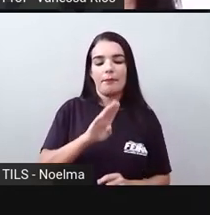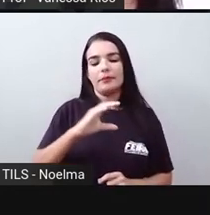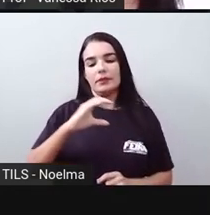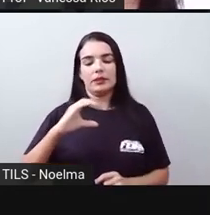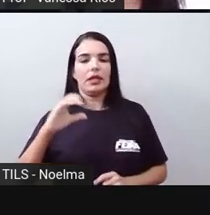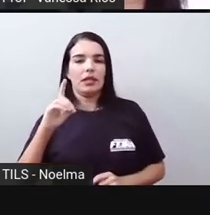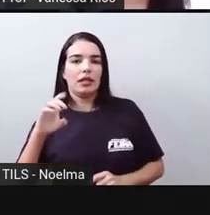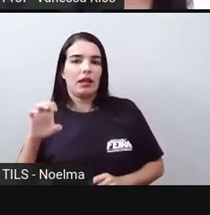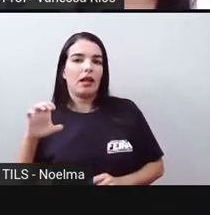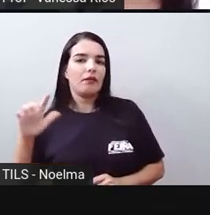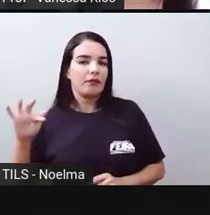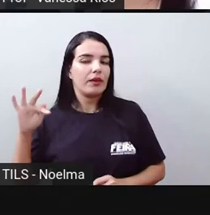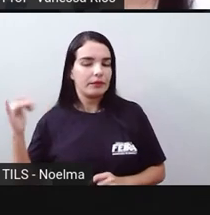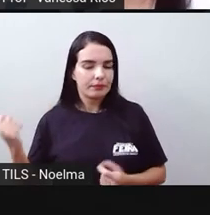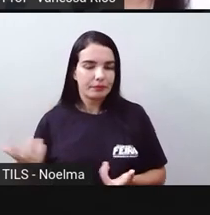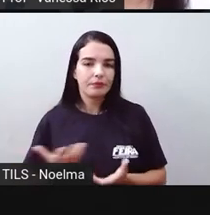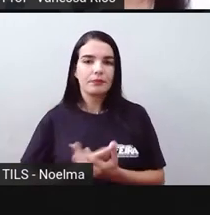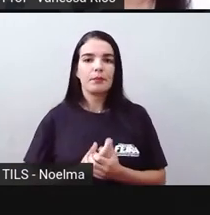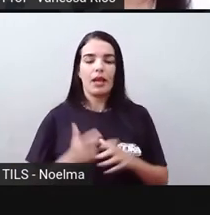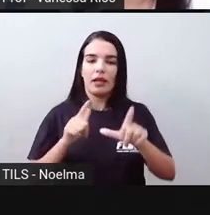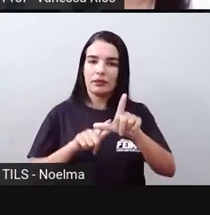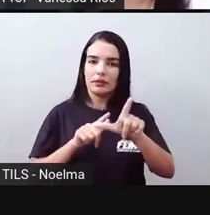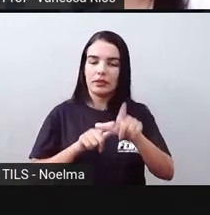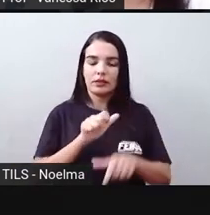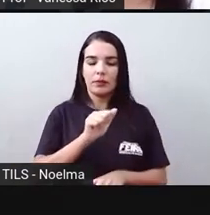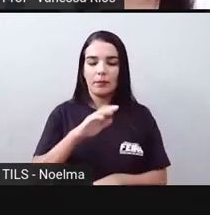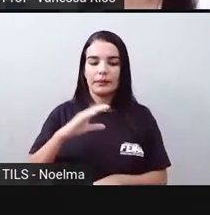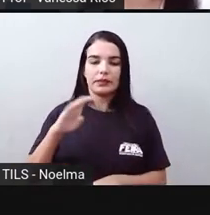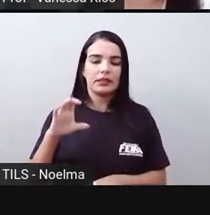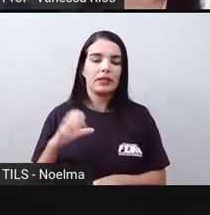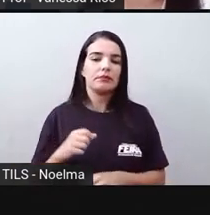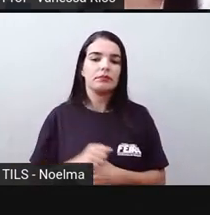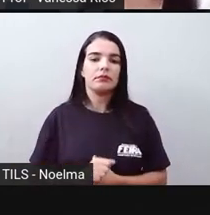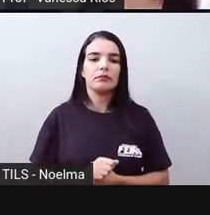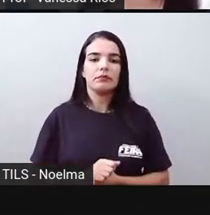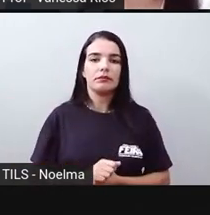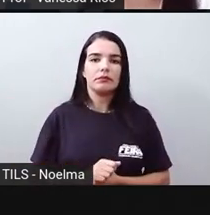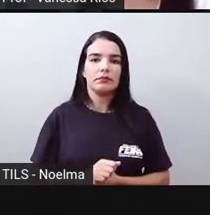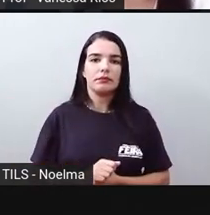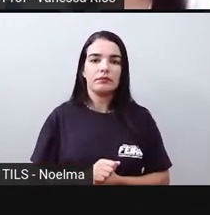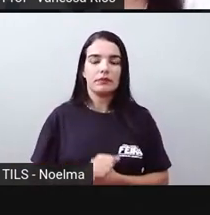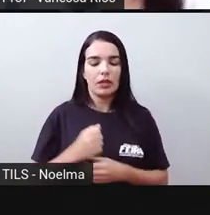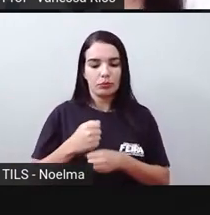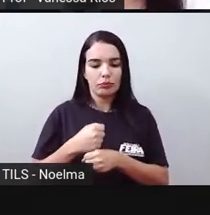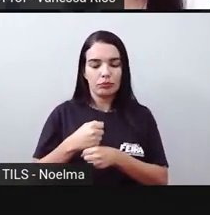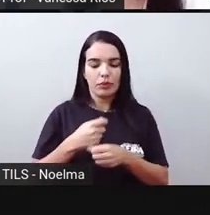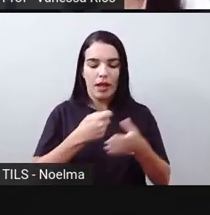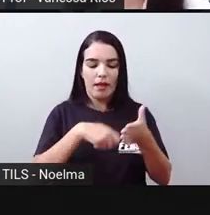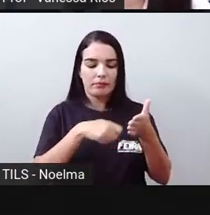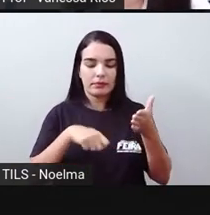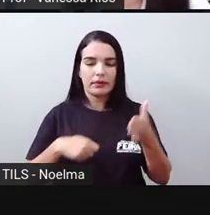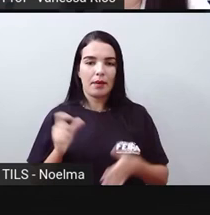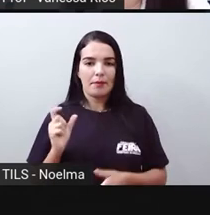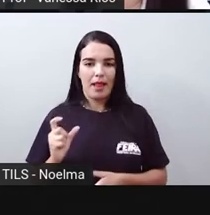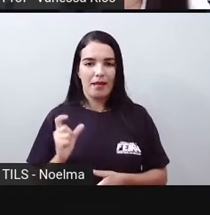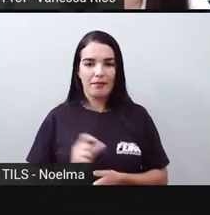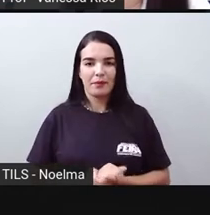utilizando os gestos que se referem às letras do alfabeto, compondo aí, construindo a escrita dessa